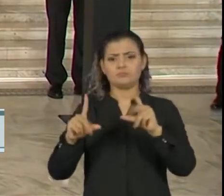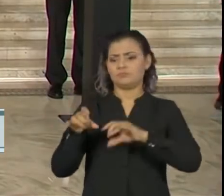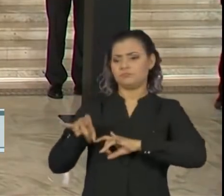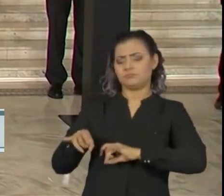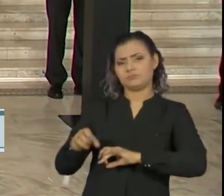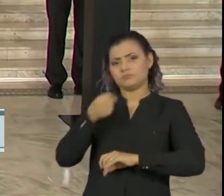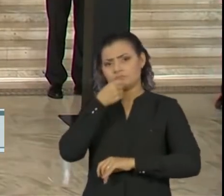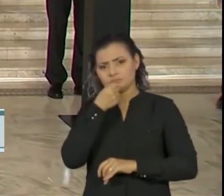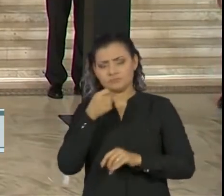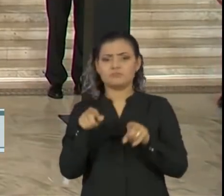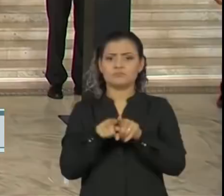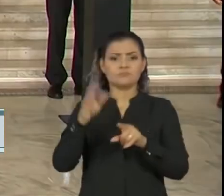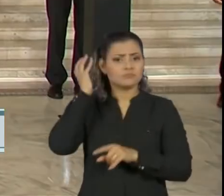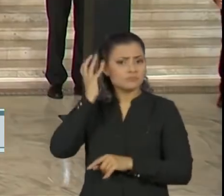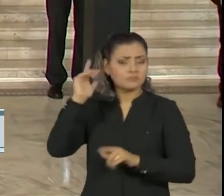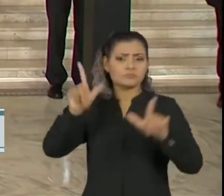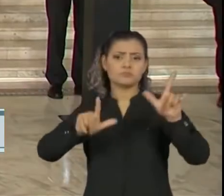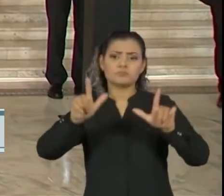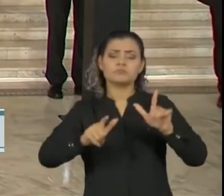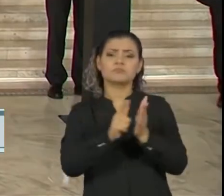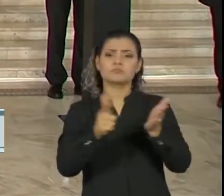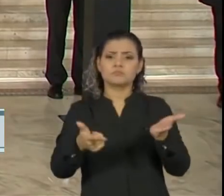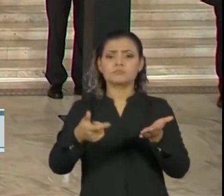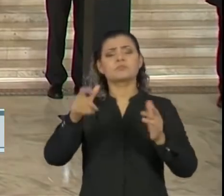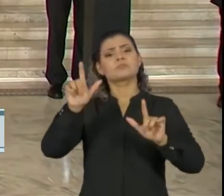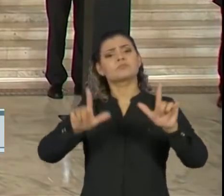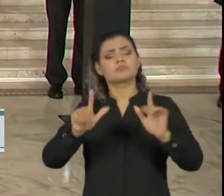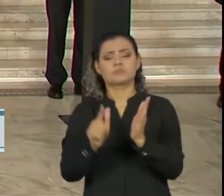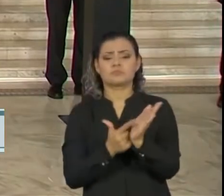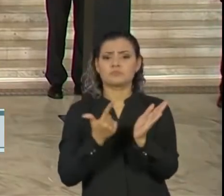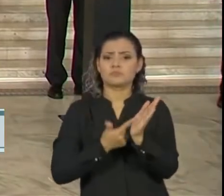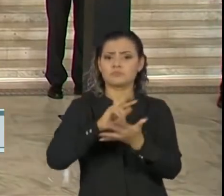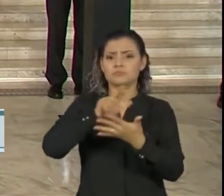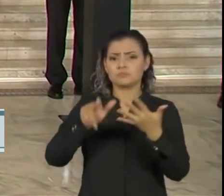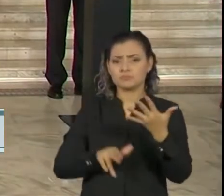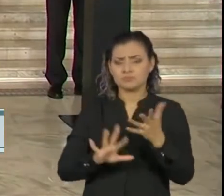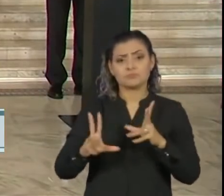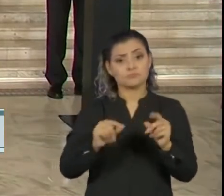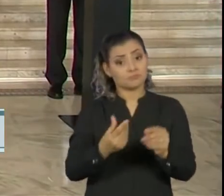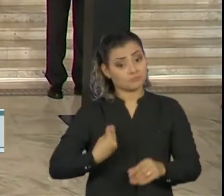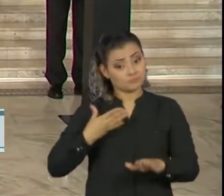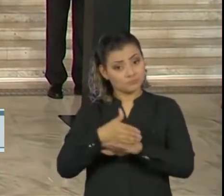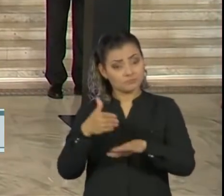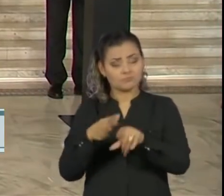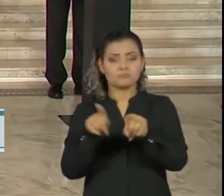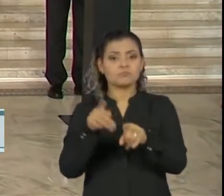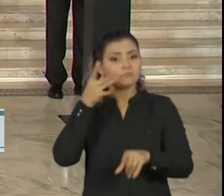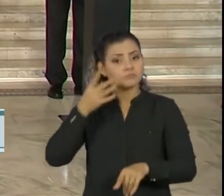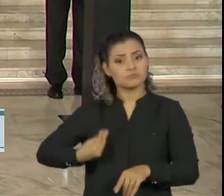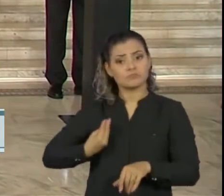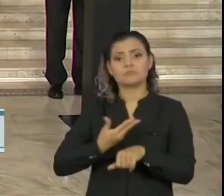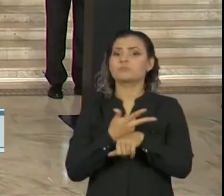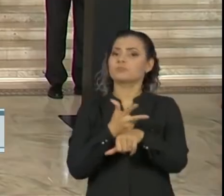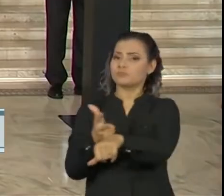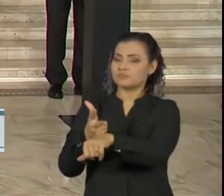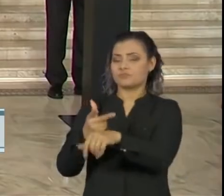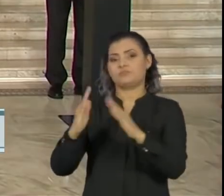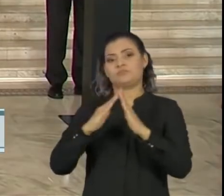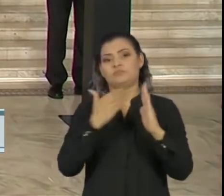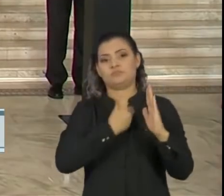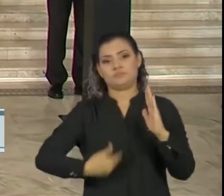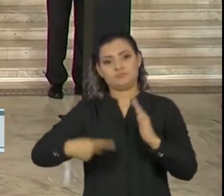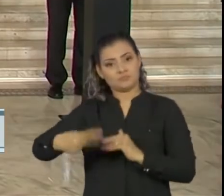técnicos das emissoras de rádio, televisão, jornais, revistas e dos sites que estão aqui, inclusive transmitindo ao vivo do Palácio